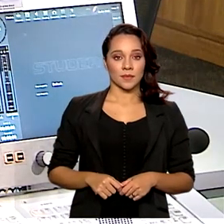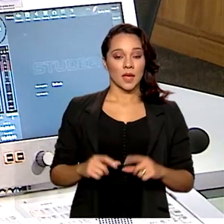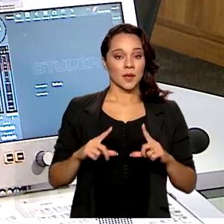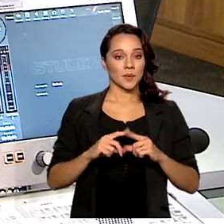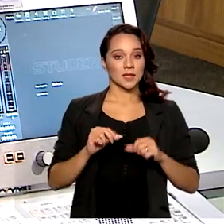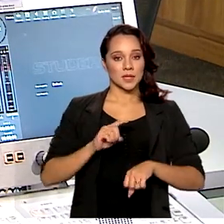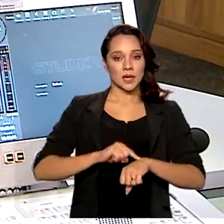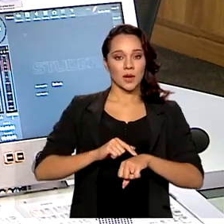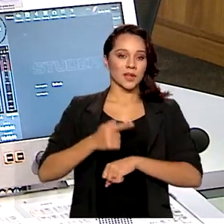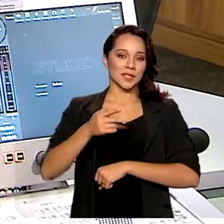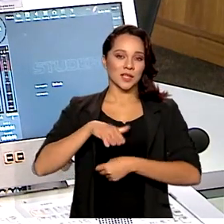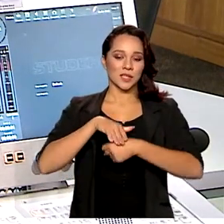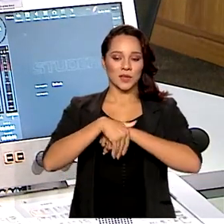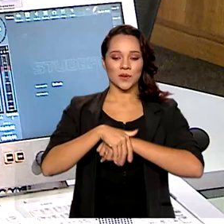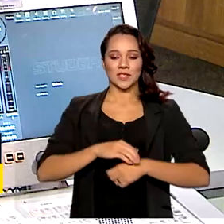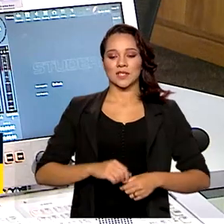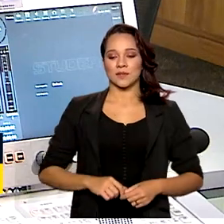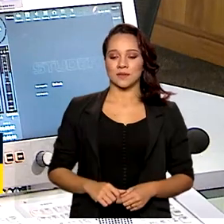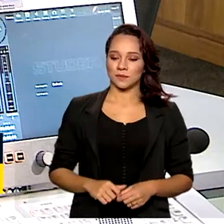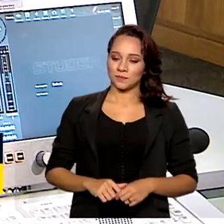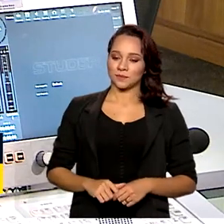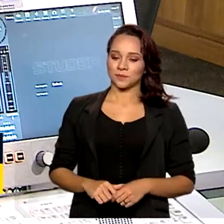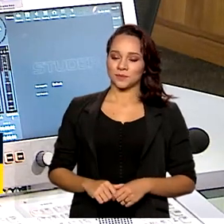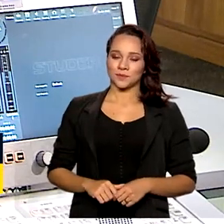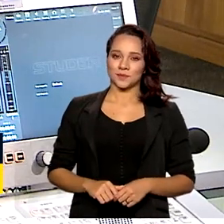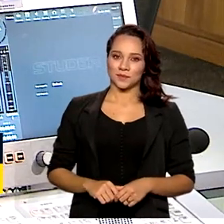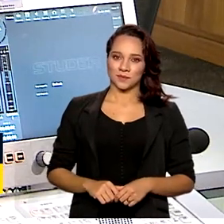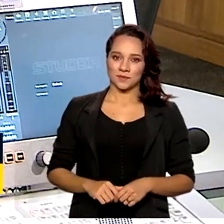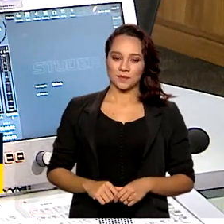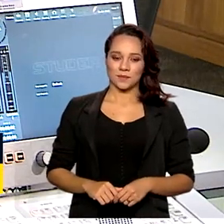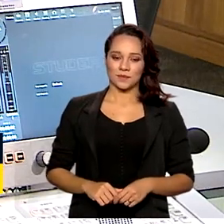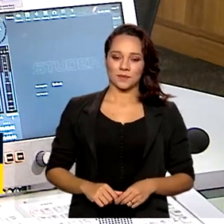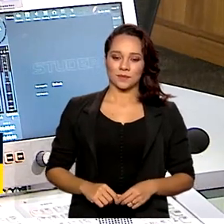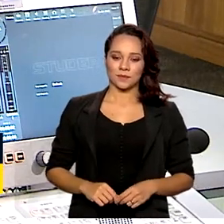Em Brasília, 19 horas.